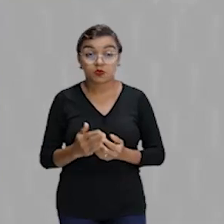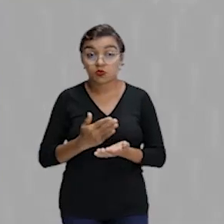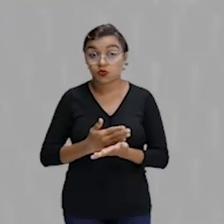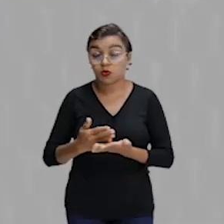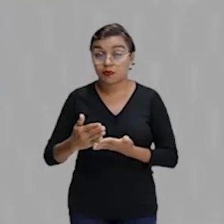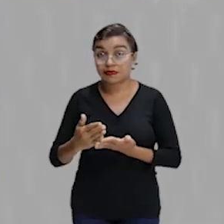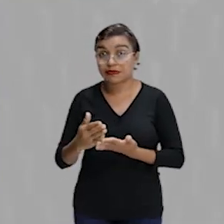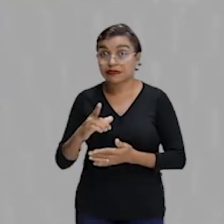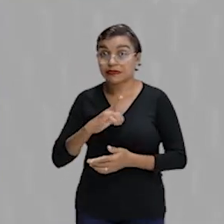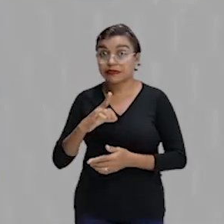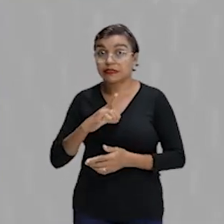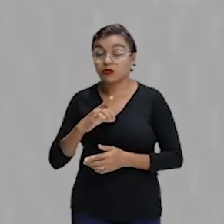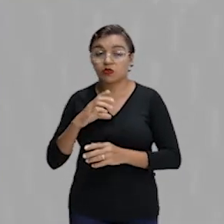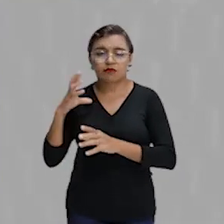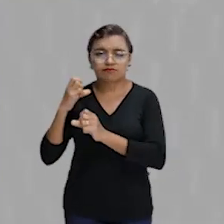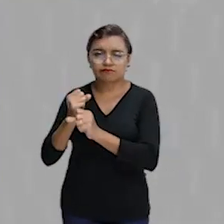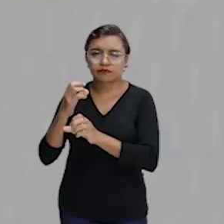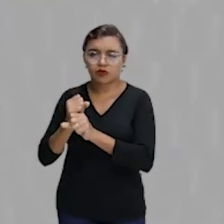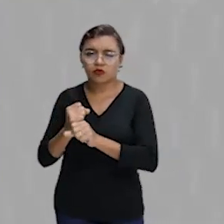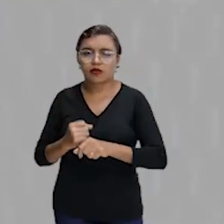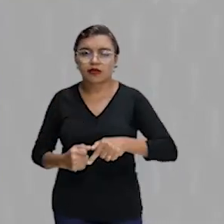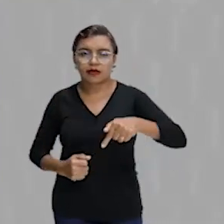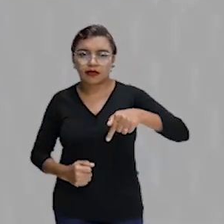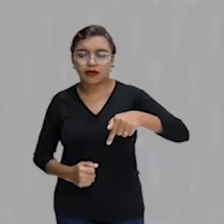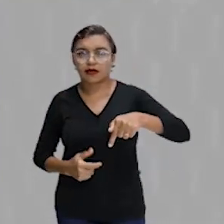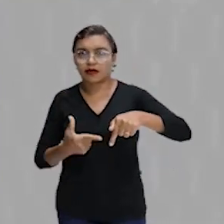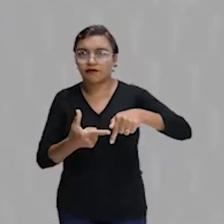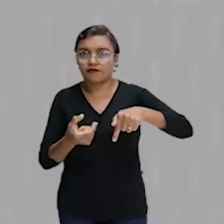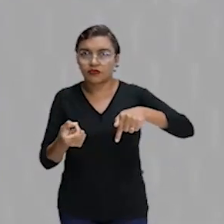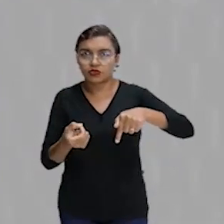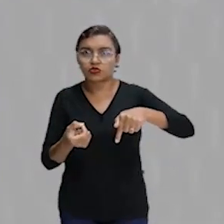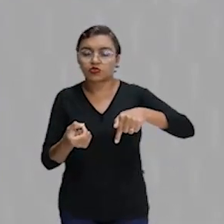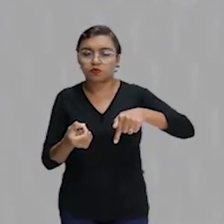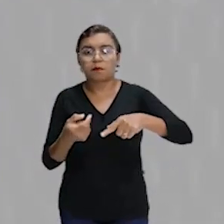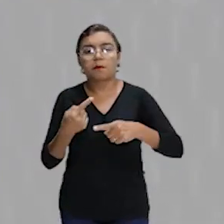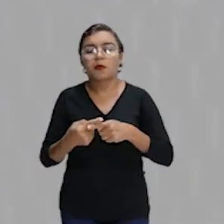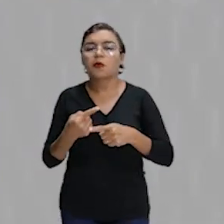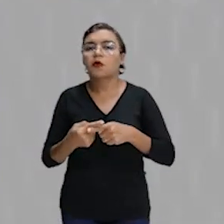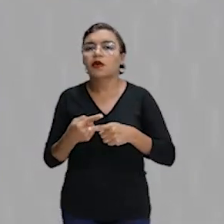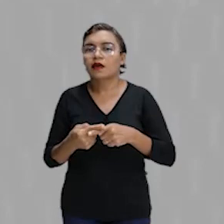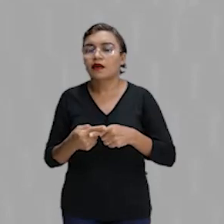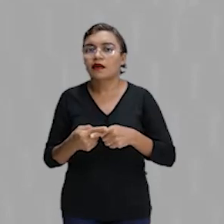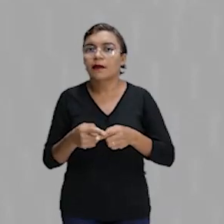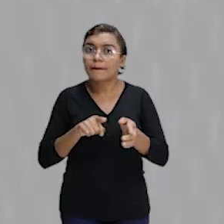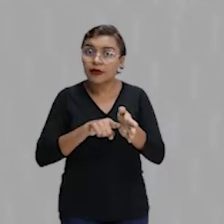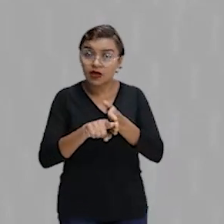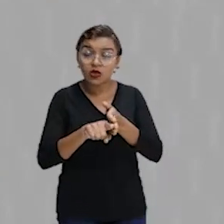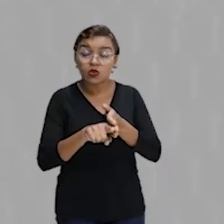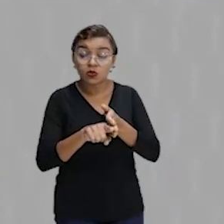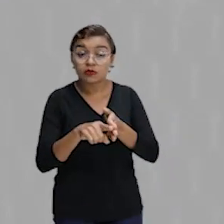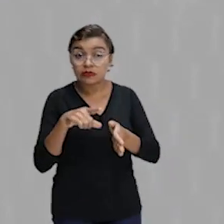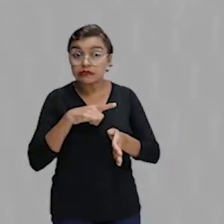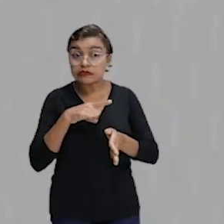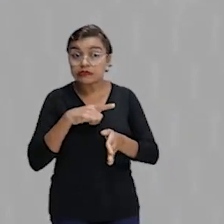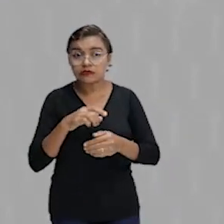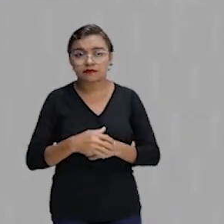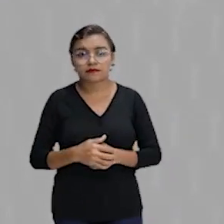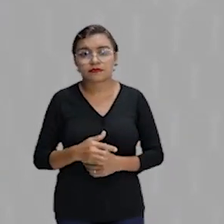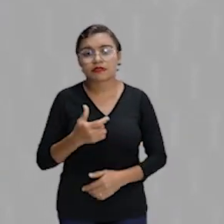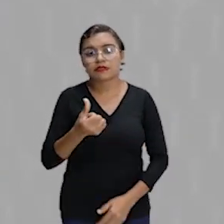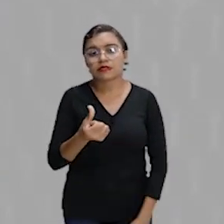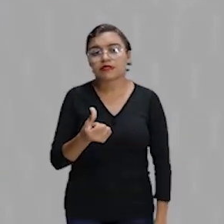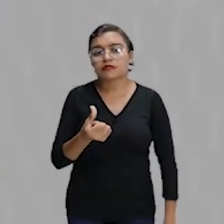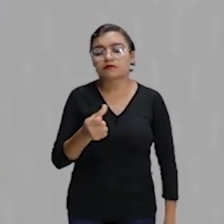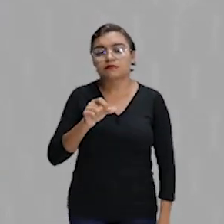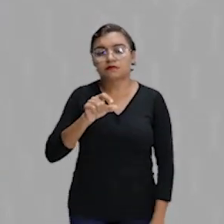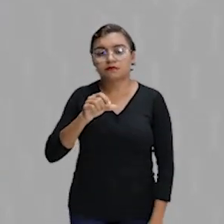inicialmente, nós vamos calcular o Q de 20. Por que Q de 20? Porque ele deu na questão, ele te disse quanto que era. Então, 6.000